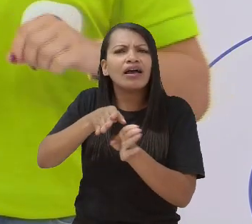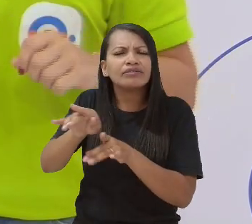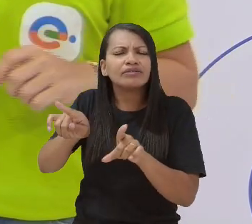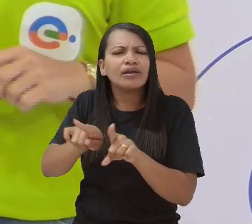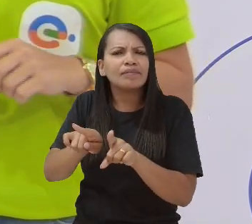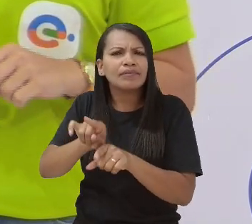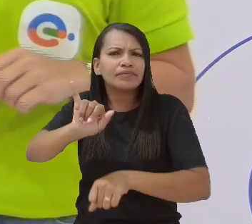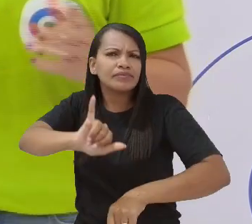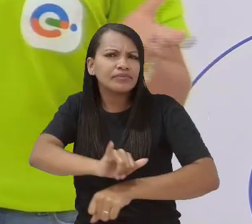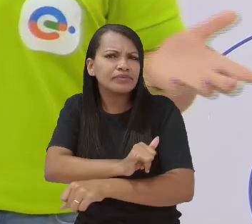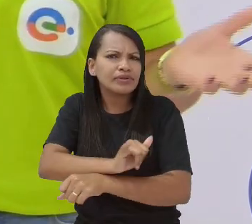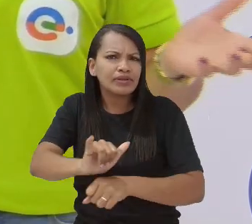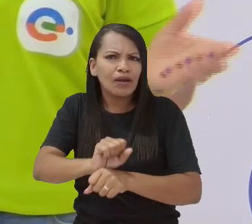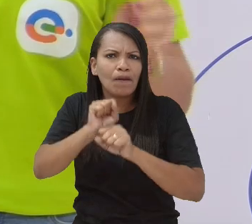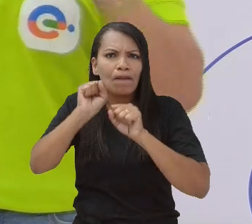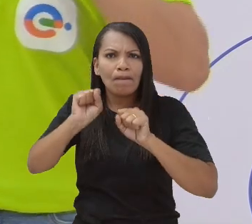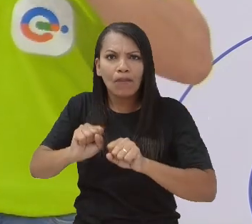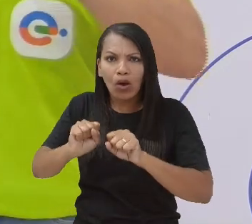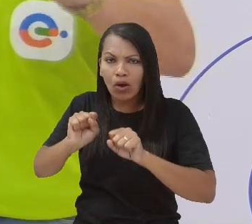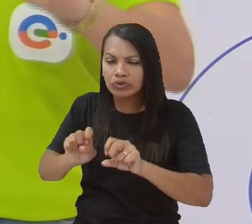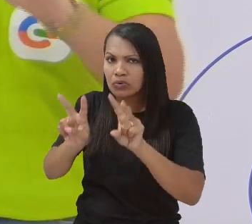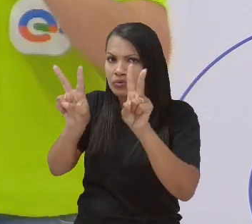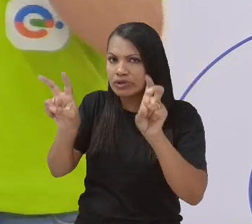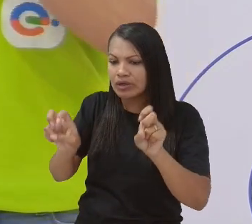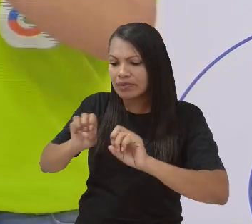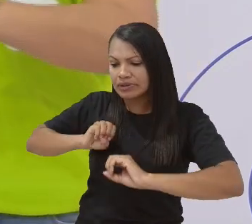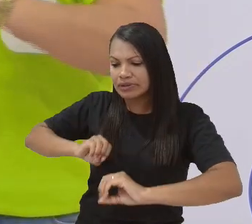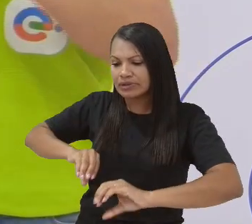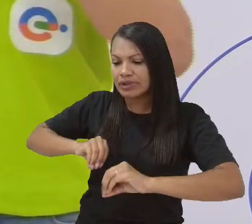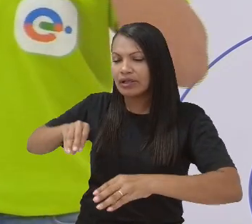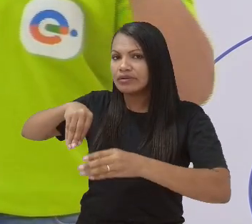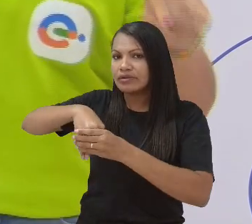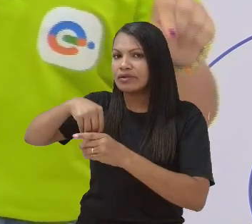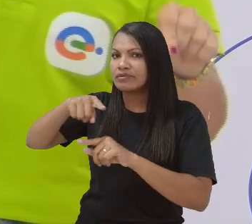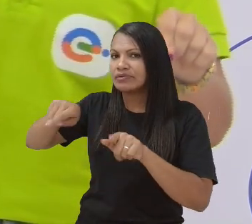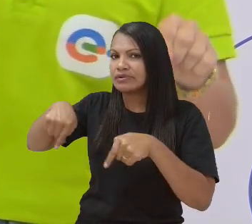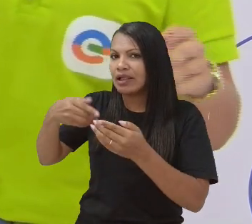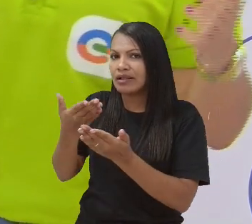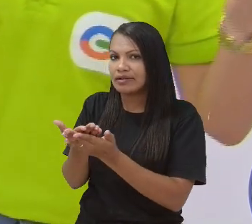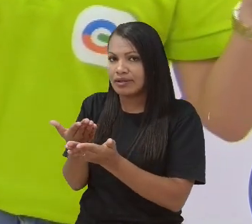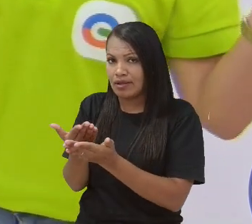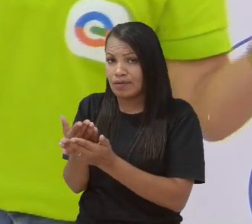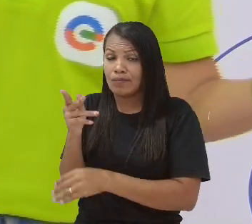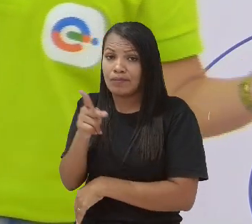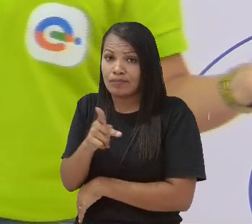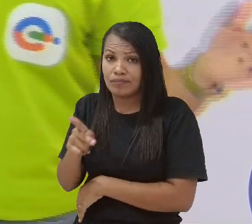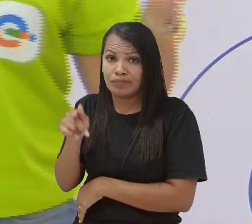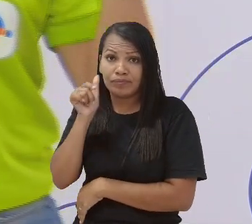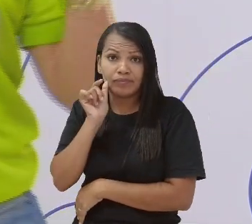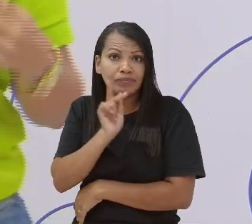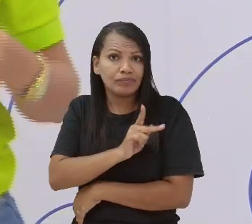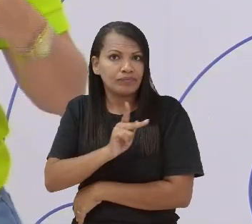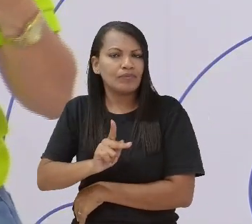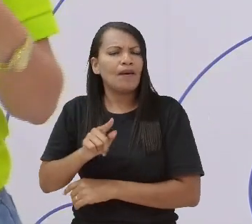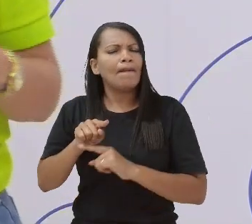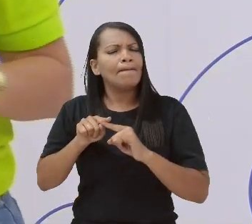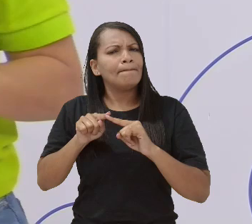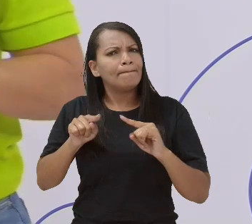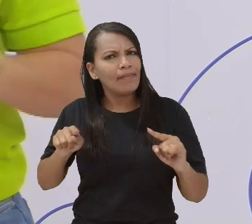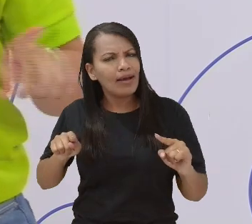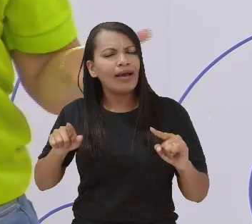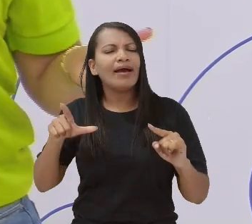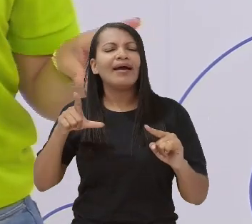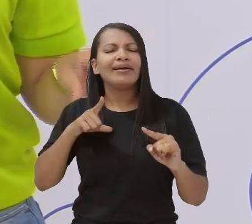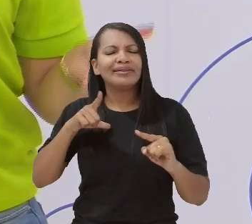tema seja abordado em sala de aula por você, professor e professora. Claro que mais uma vez